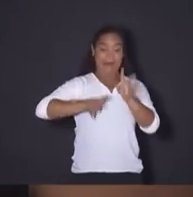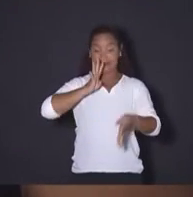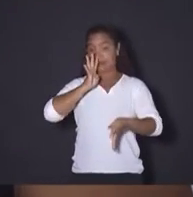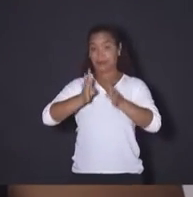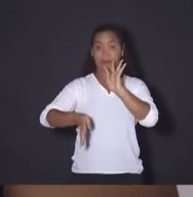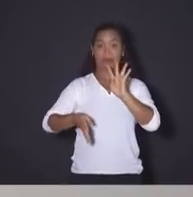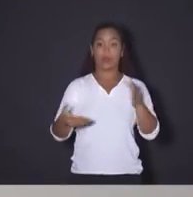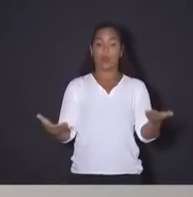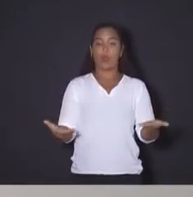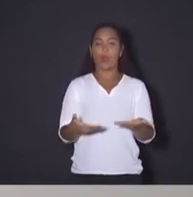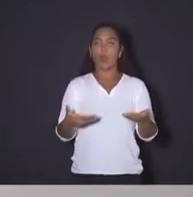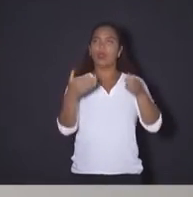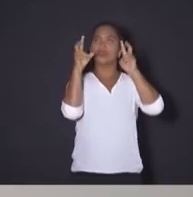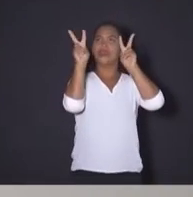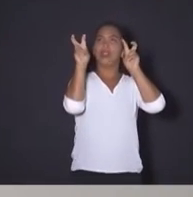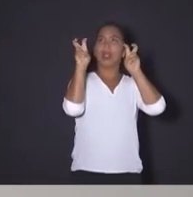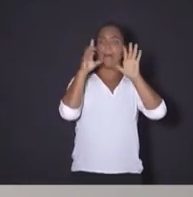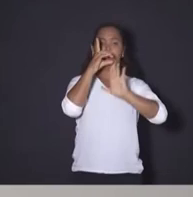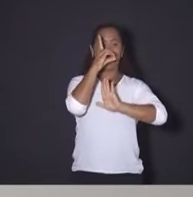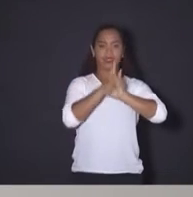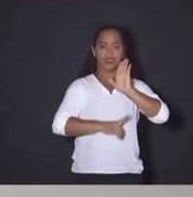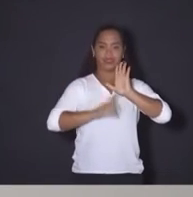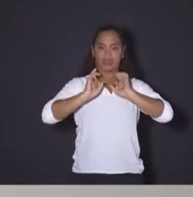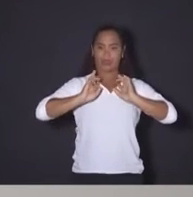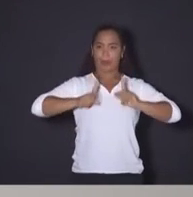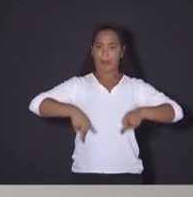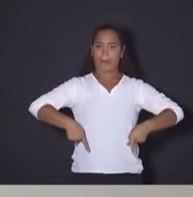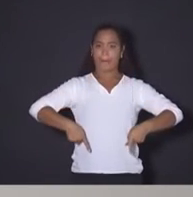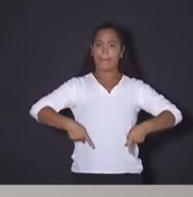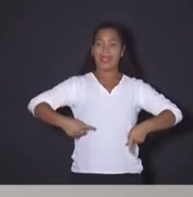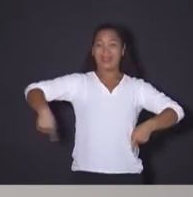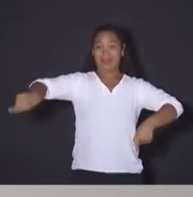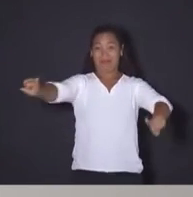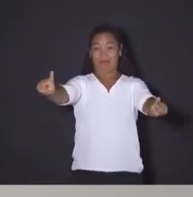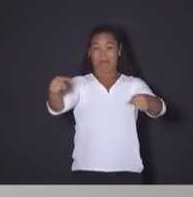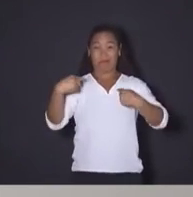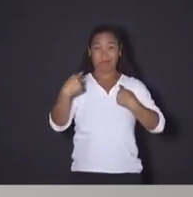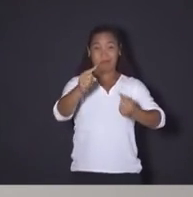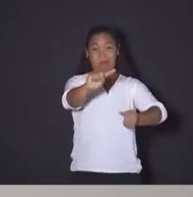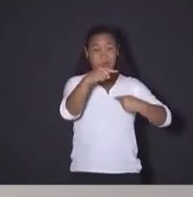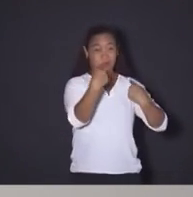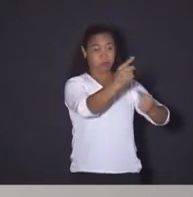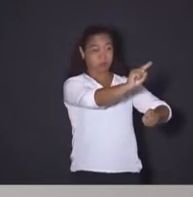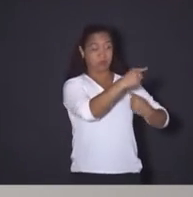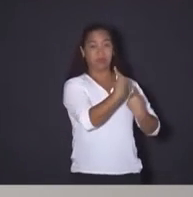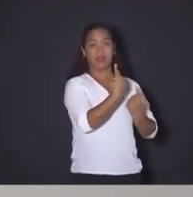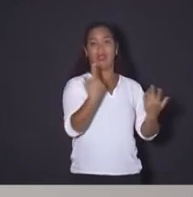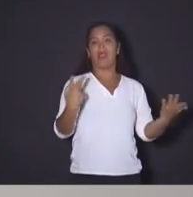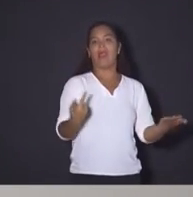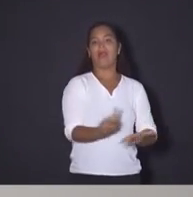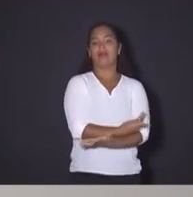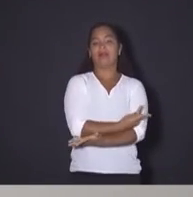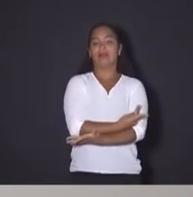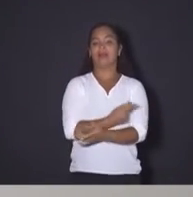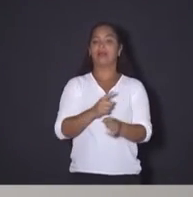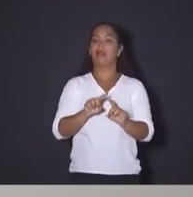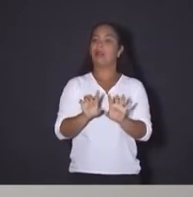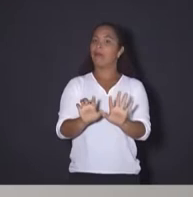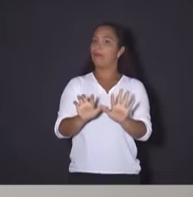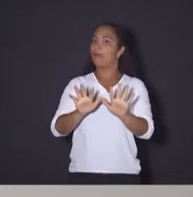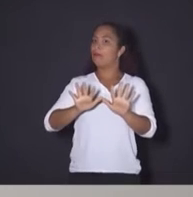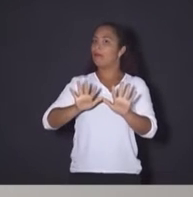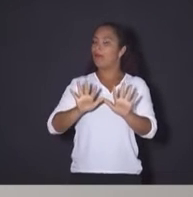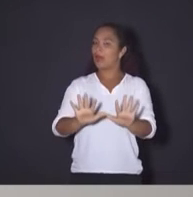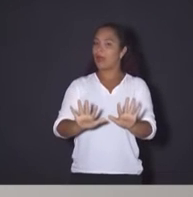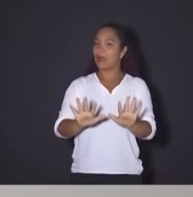direitos humanos muitas vezes somos abertamente rechaçados e rechaçados né só que não é possível